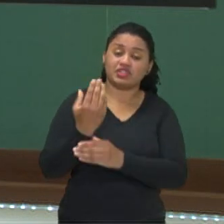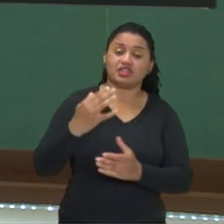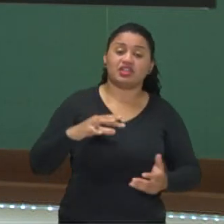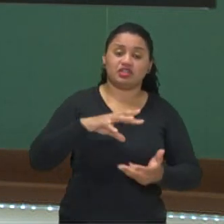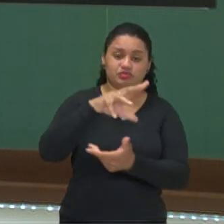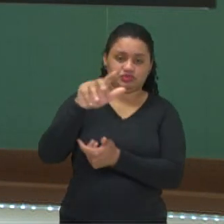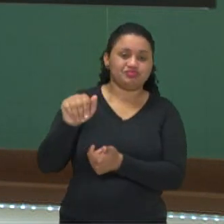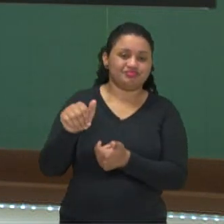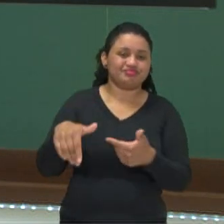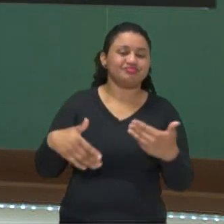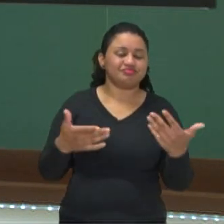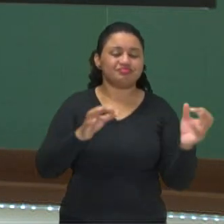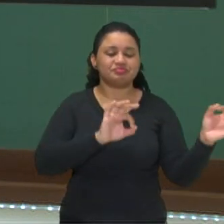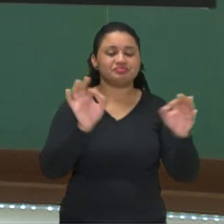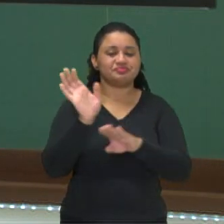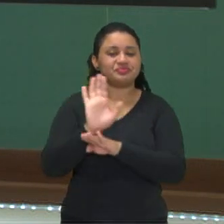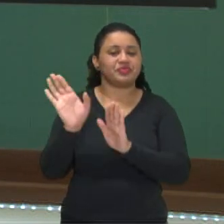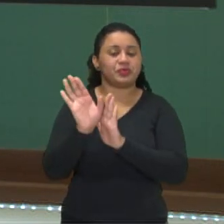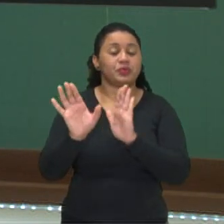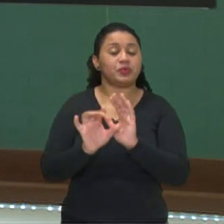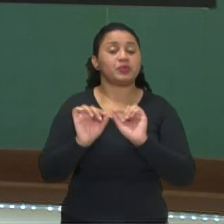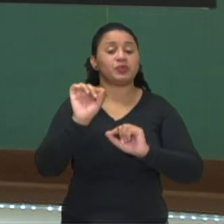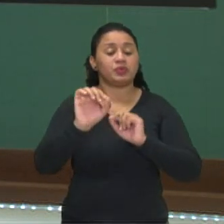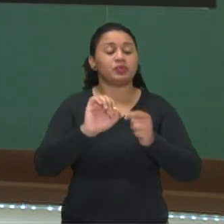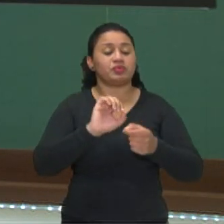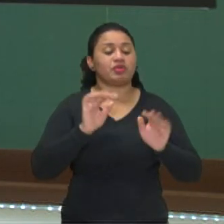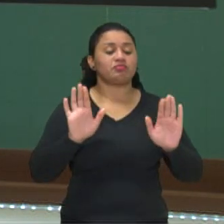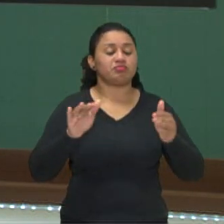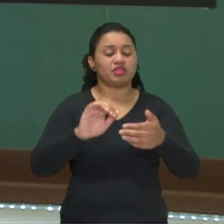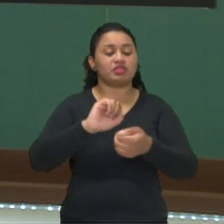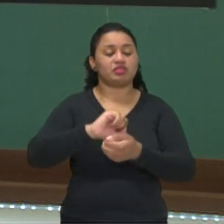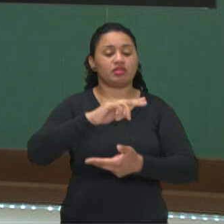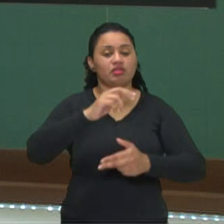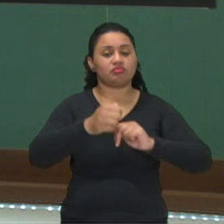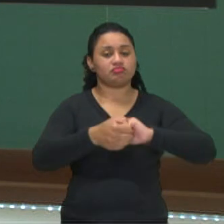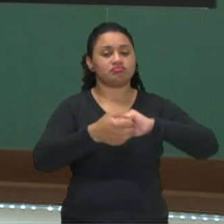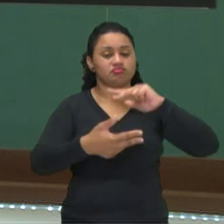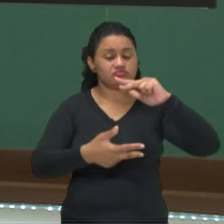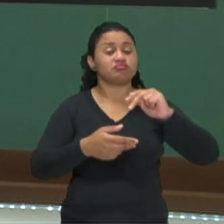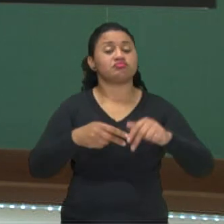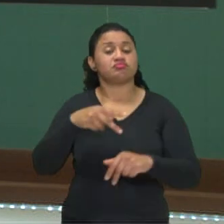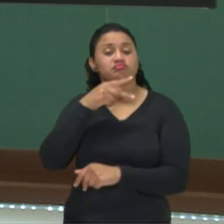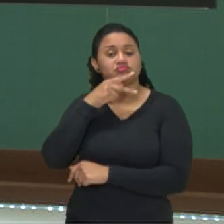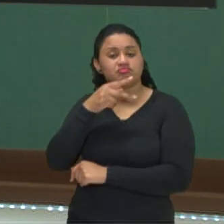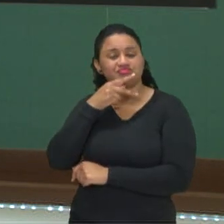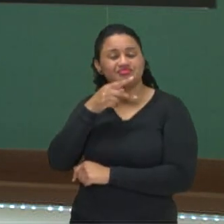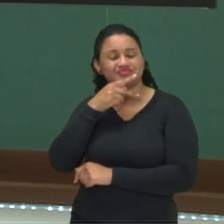o universo. Nesse vídeo a gente conversou especificamente sobre